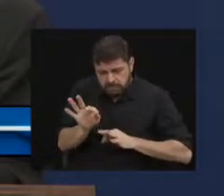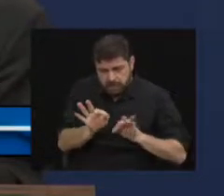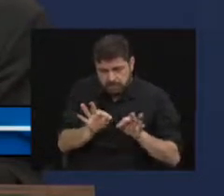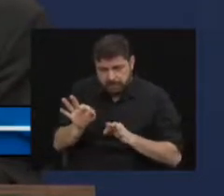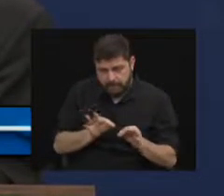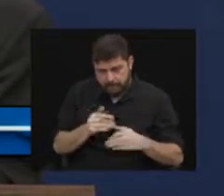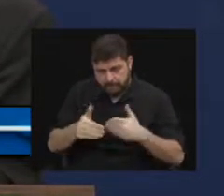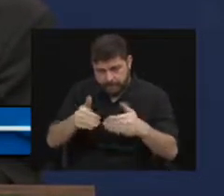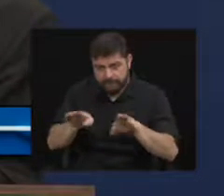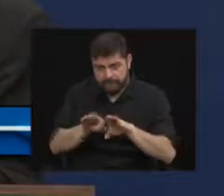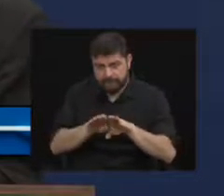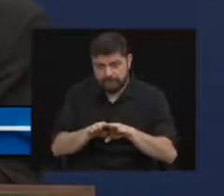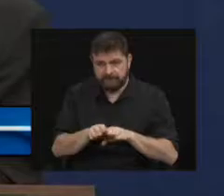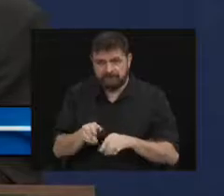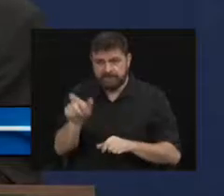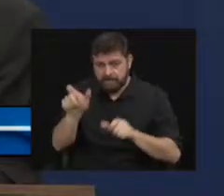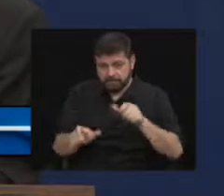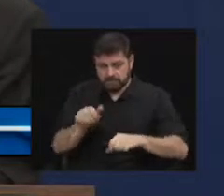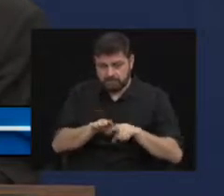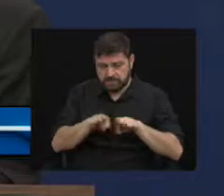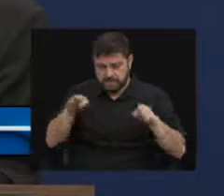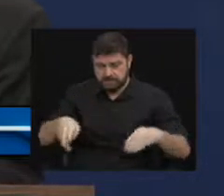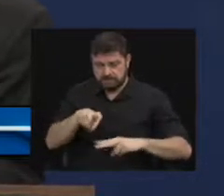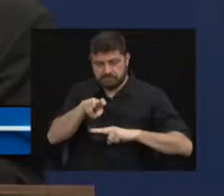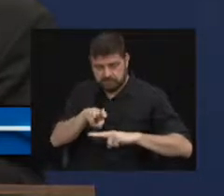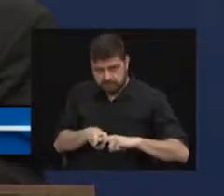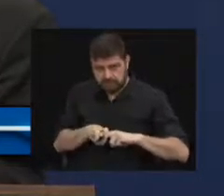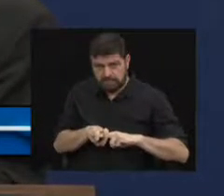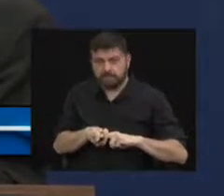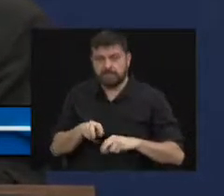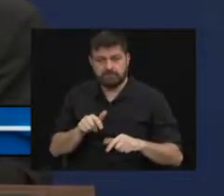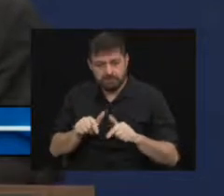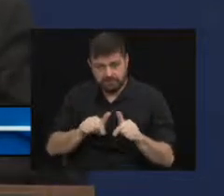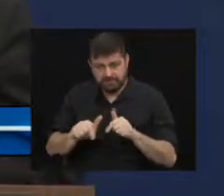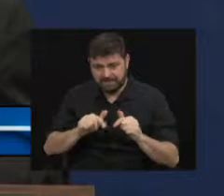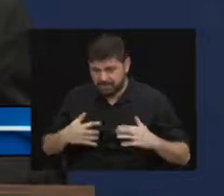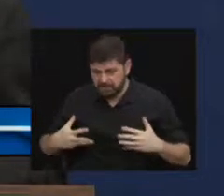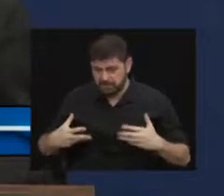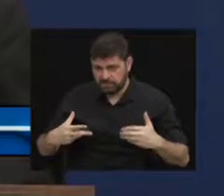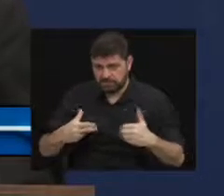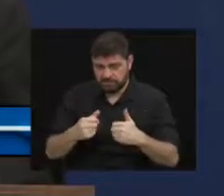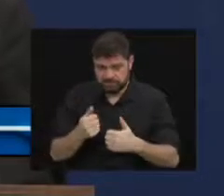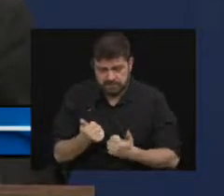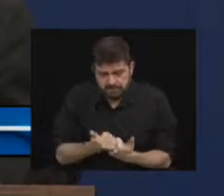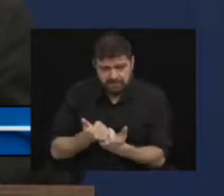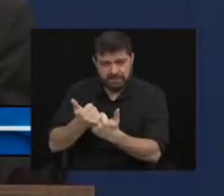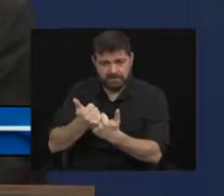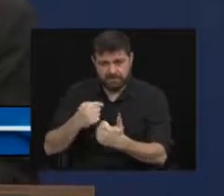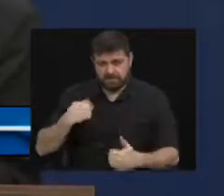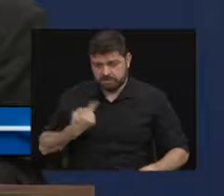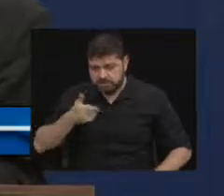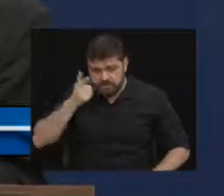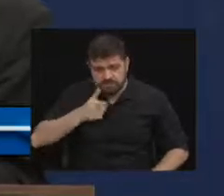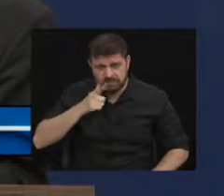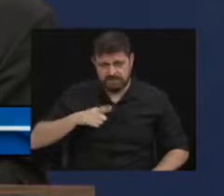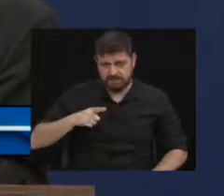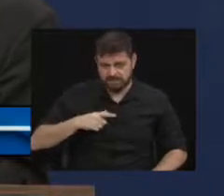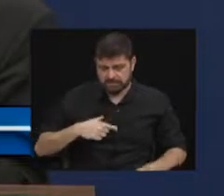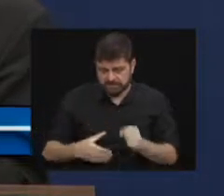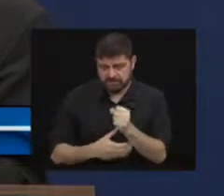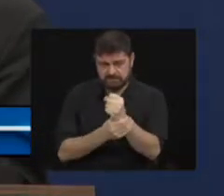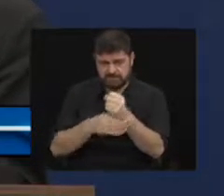demais, vão até as urnas, fazem esse esforço democrático e participam do pleito efetivamente. Então